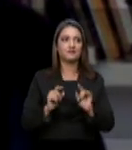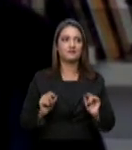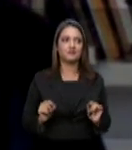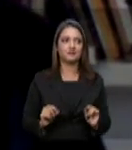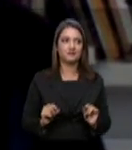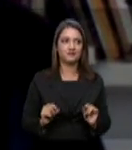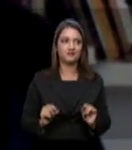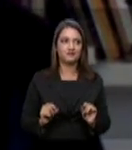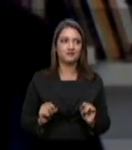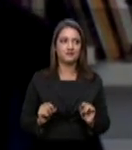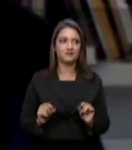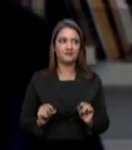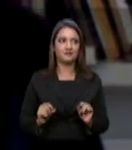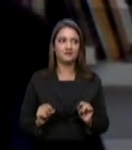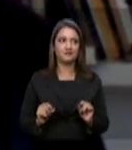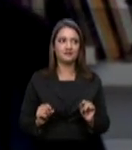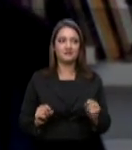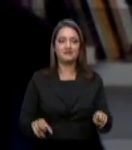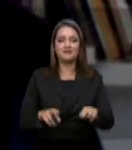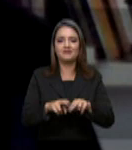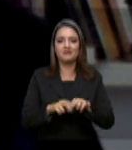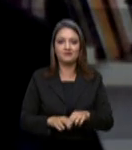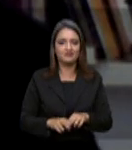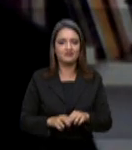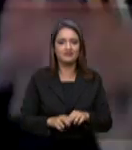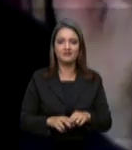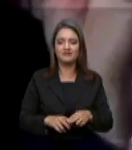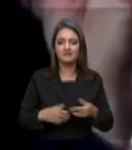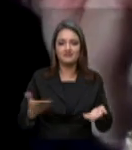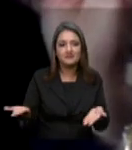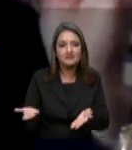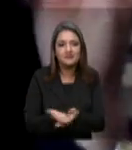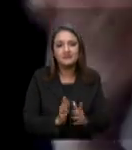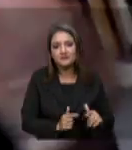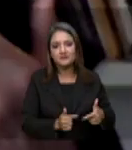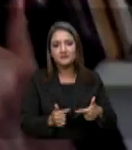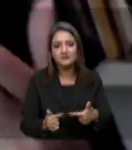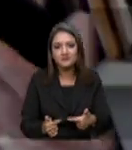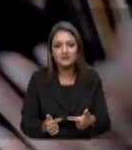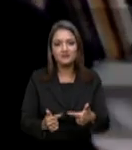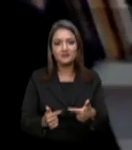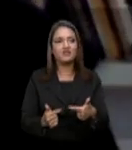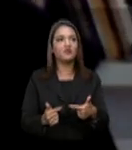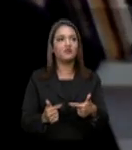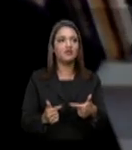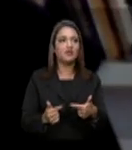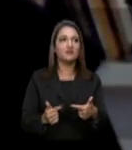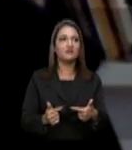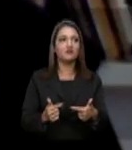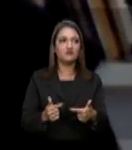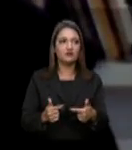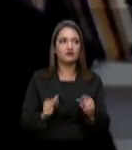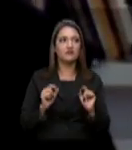pela ação que teve neste caso um